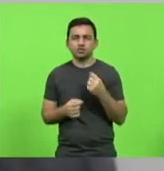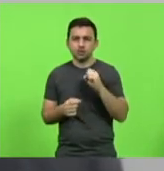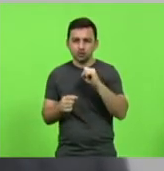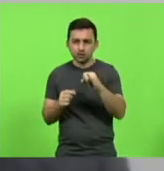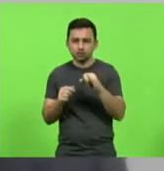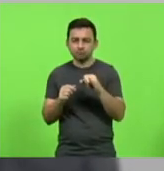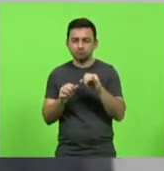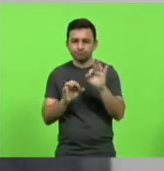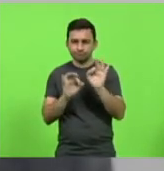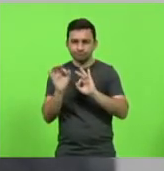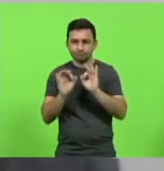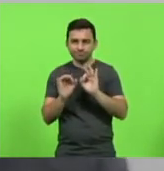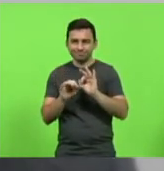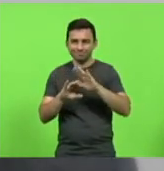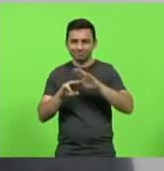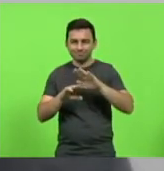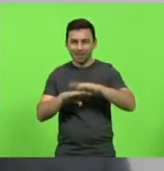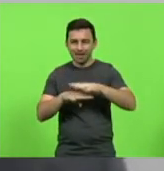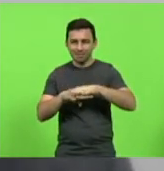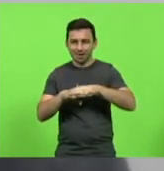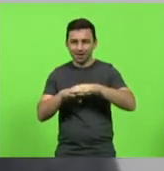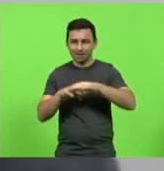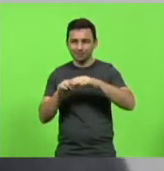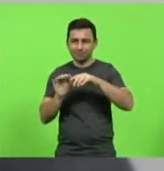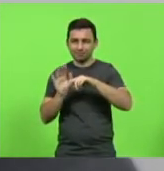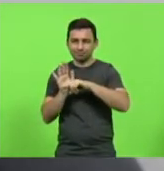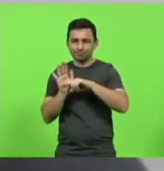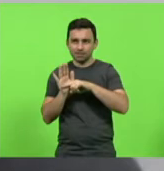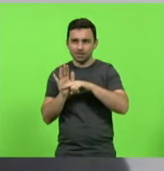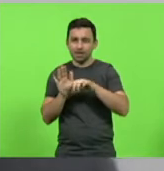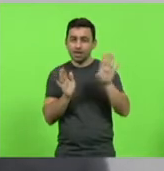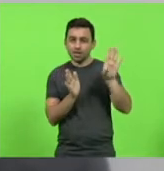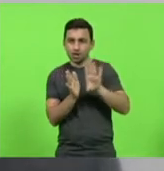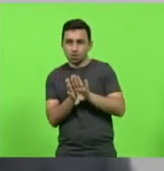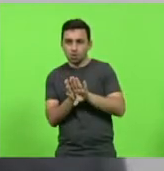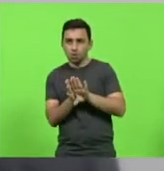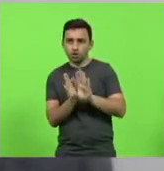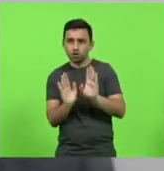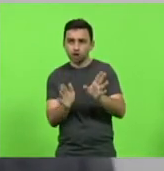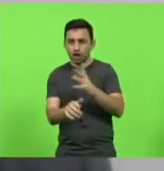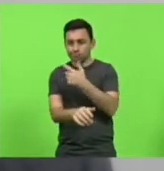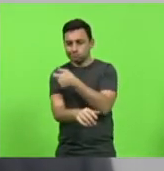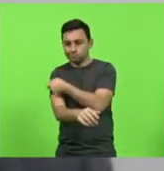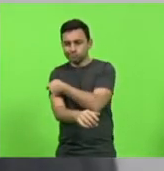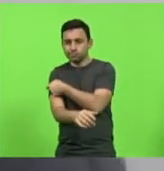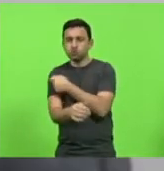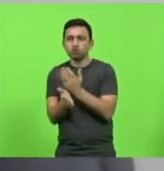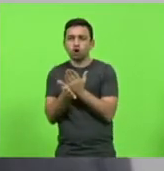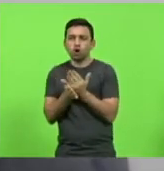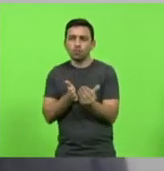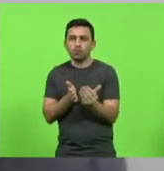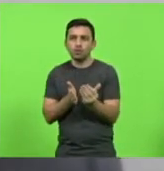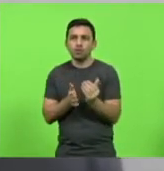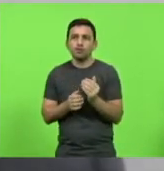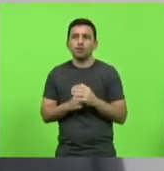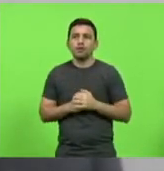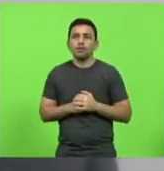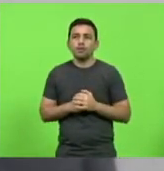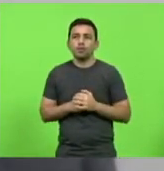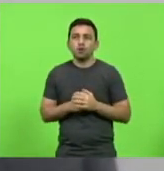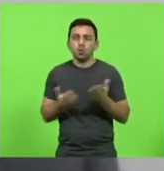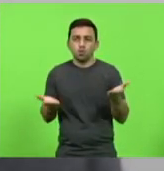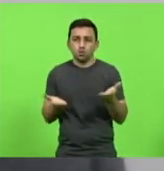matemática, com as doses recebidas e as efetivamente aplicadas, nós temos um saldo